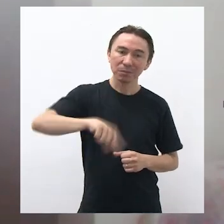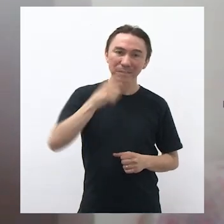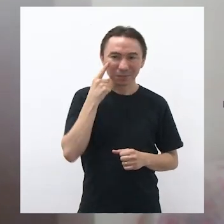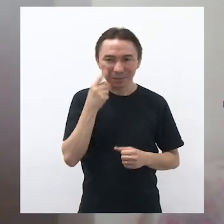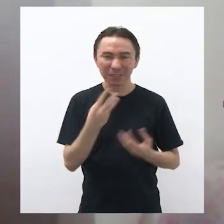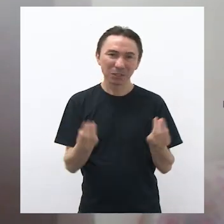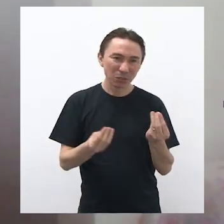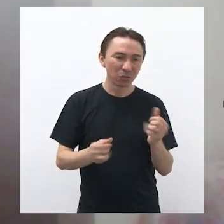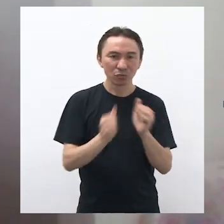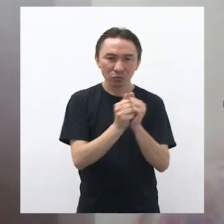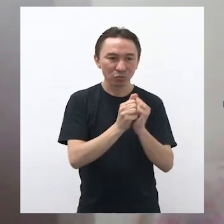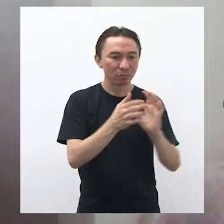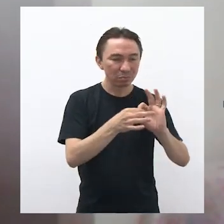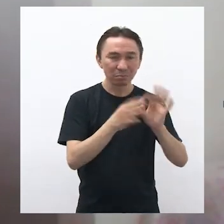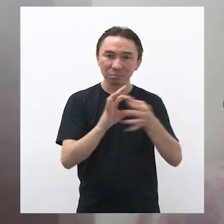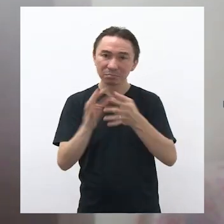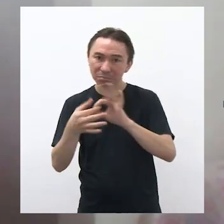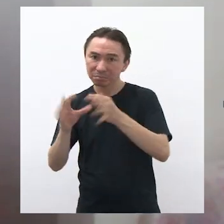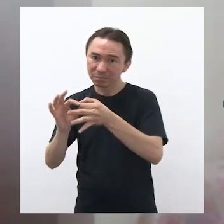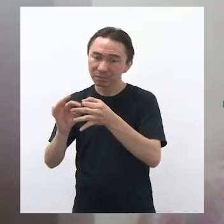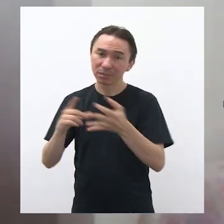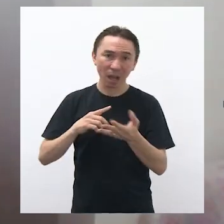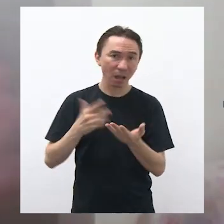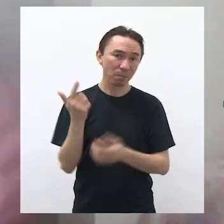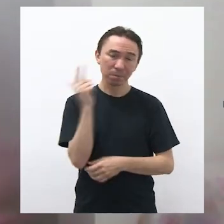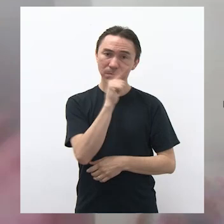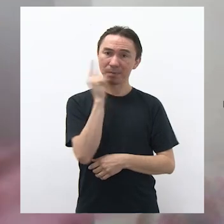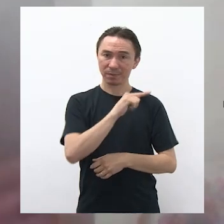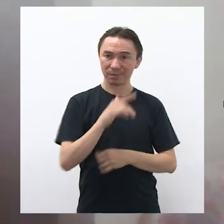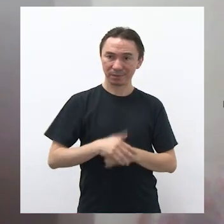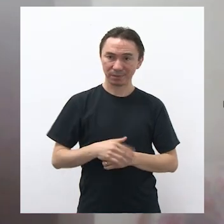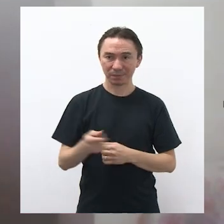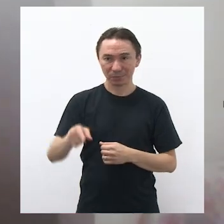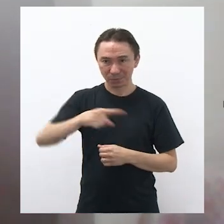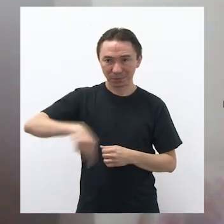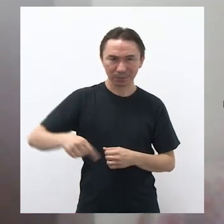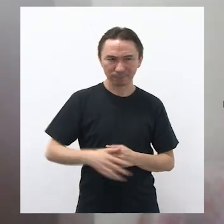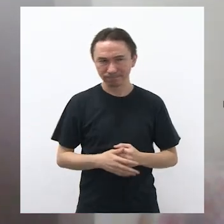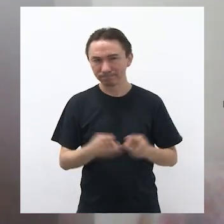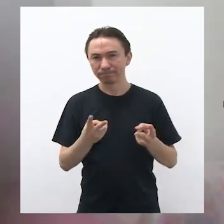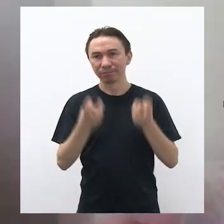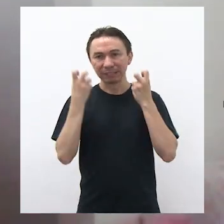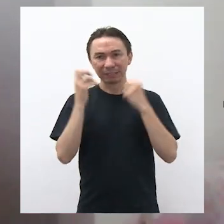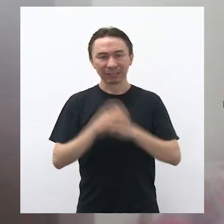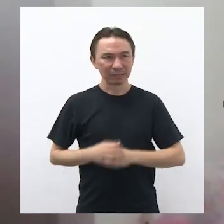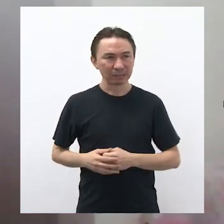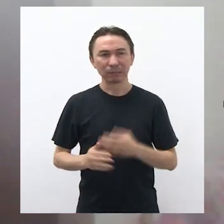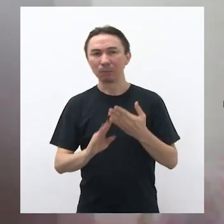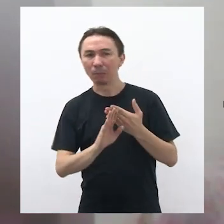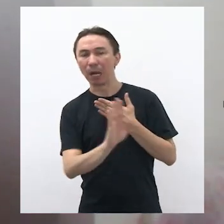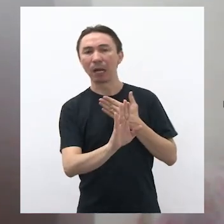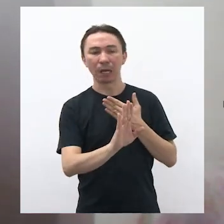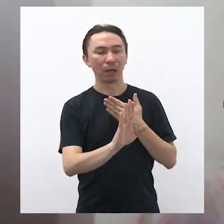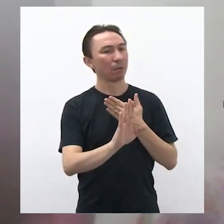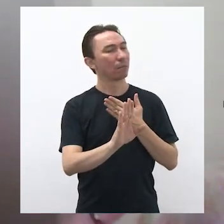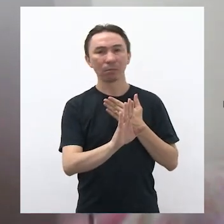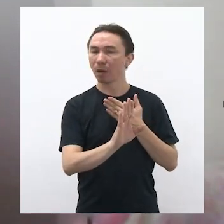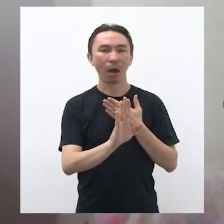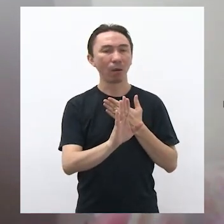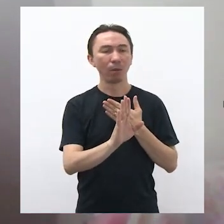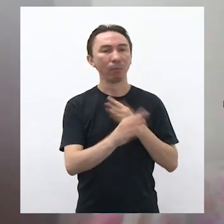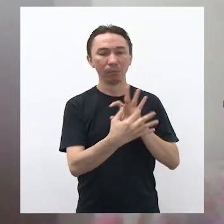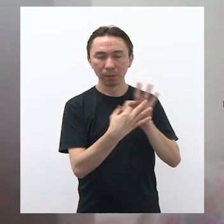vai fazendo essas conexões, para a gente perceber que nada está separado, né? Assim como nós nesse mundo, estamos